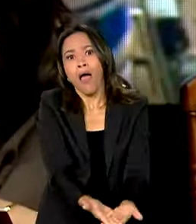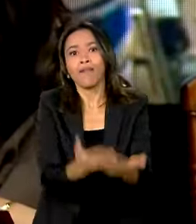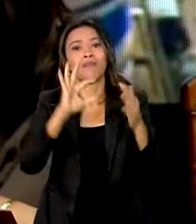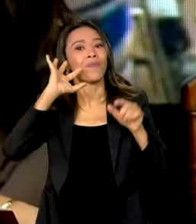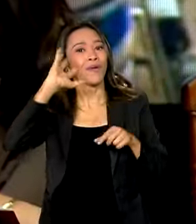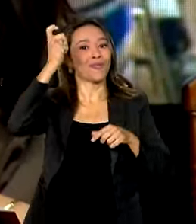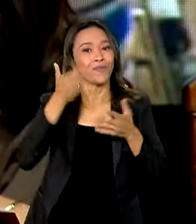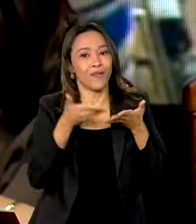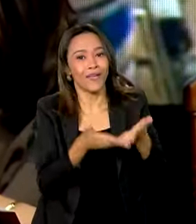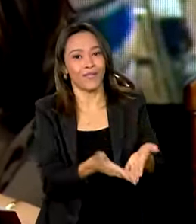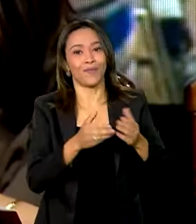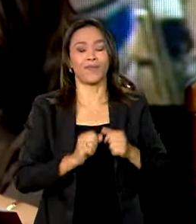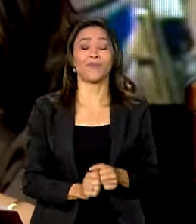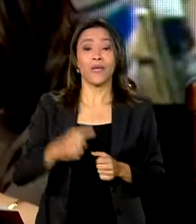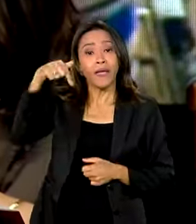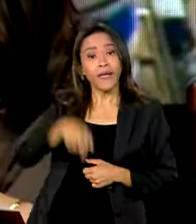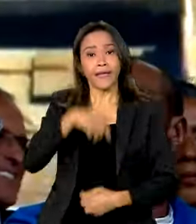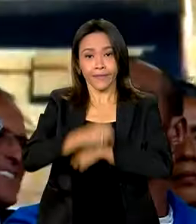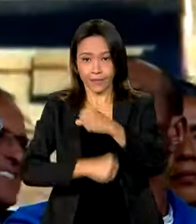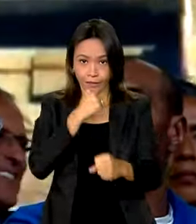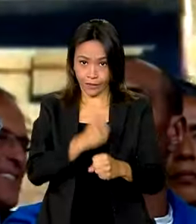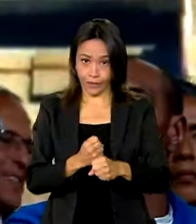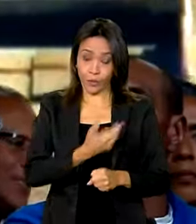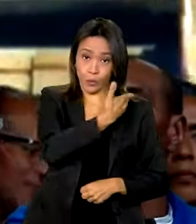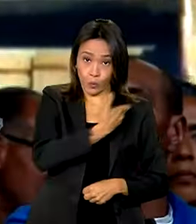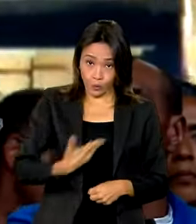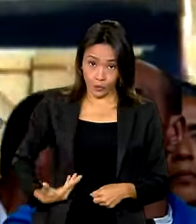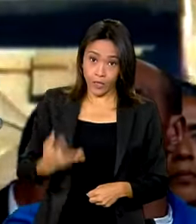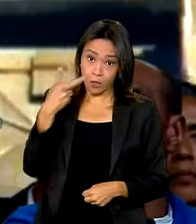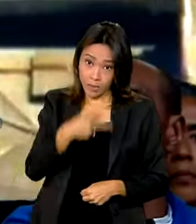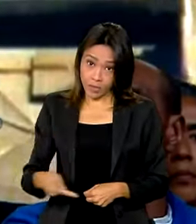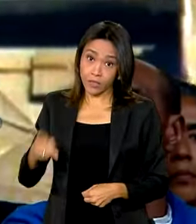Esse ano, o governo do presidente Lula vai aplicar mais de